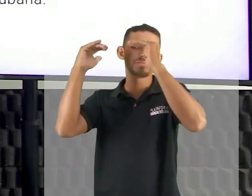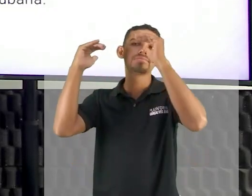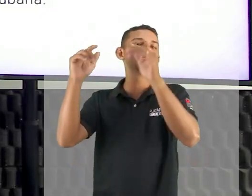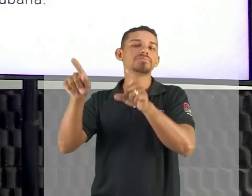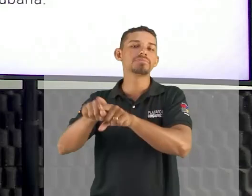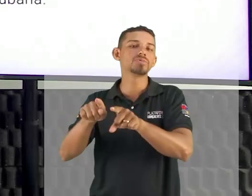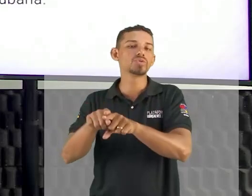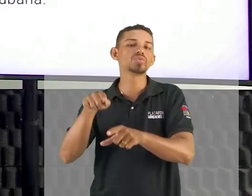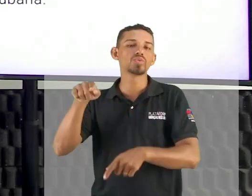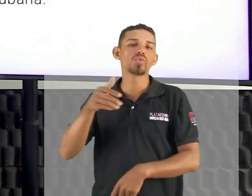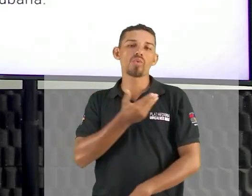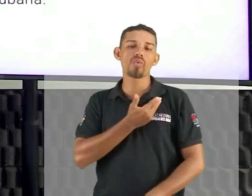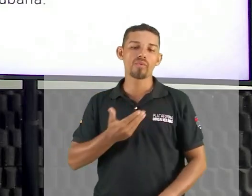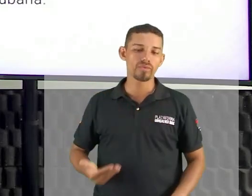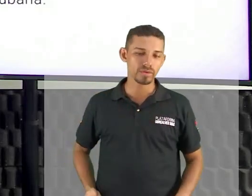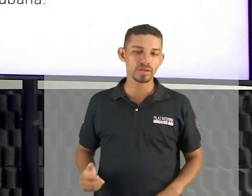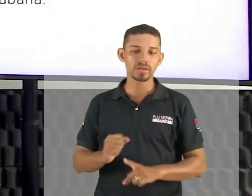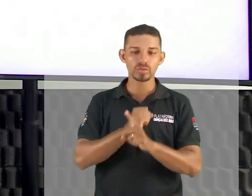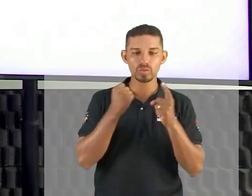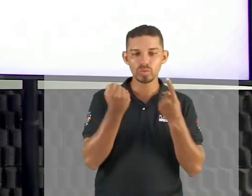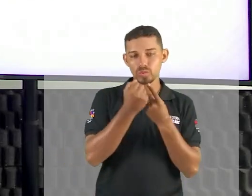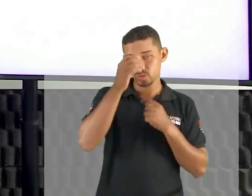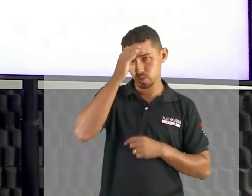e da cultura cubana.